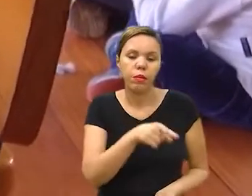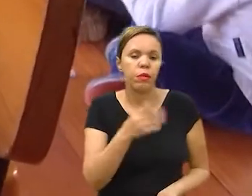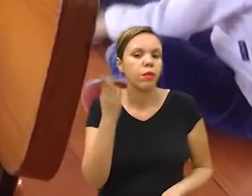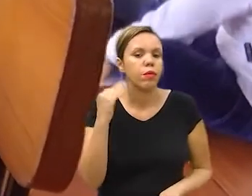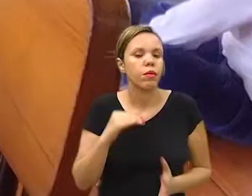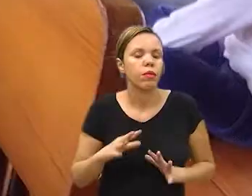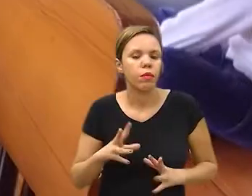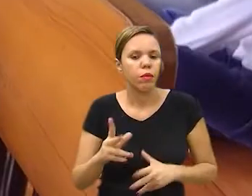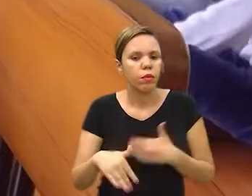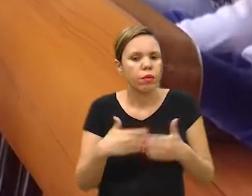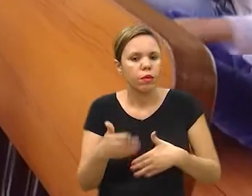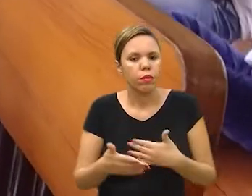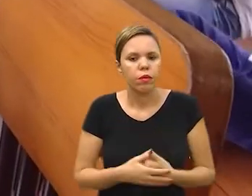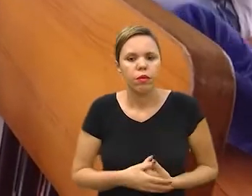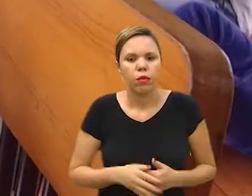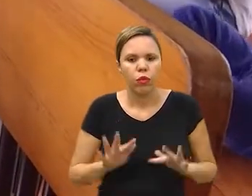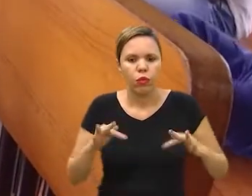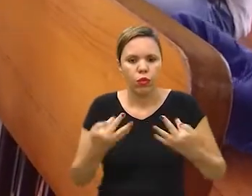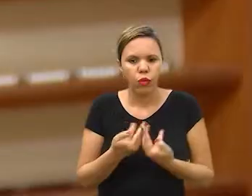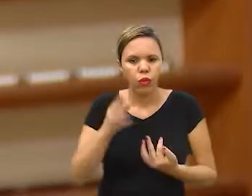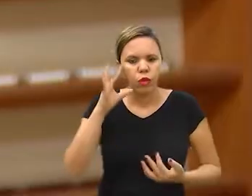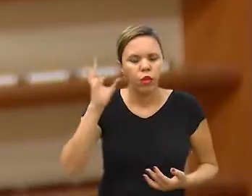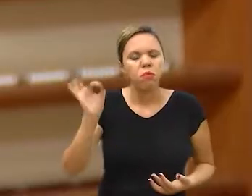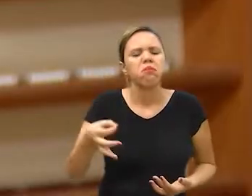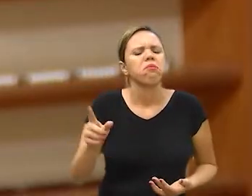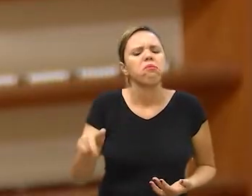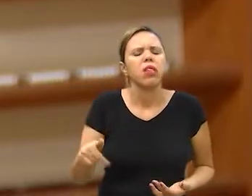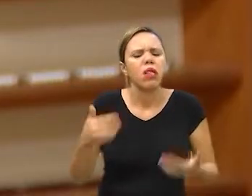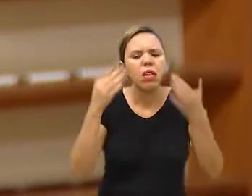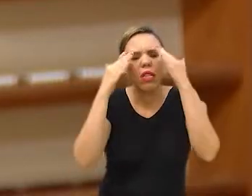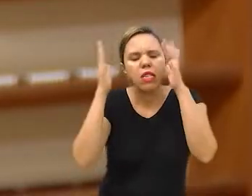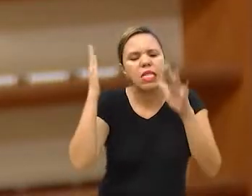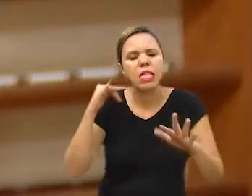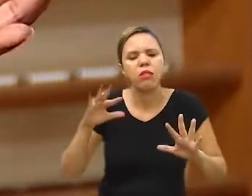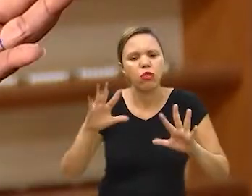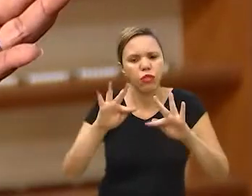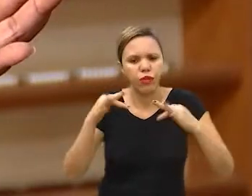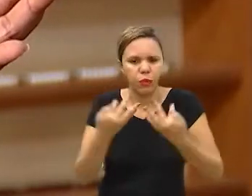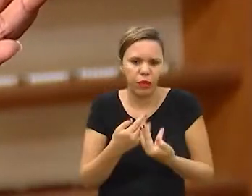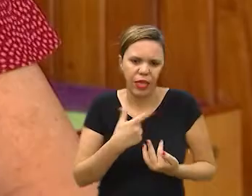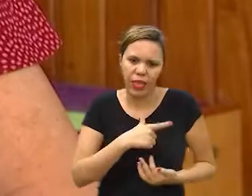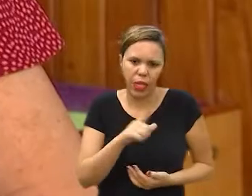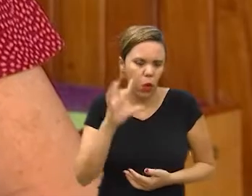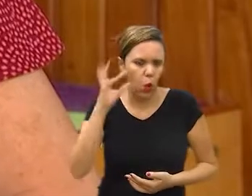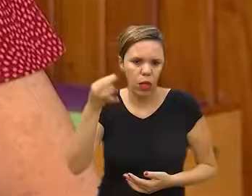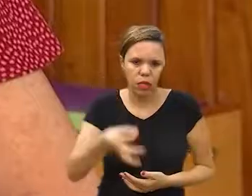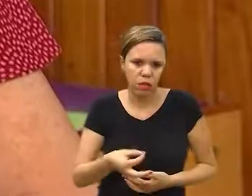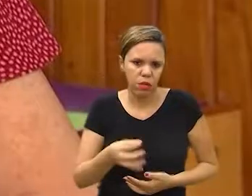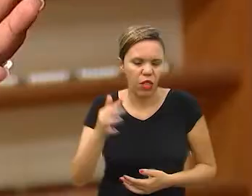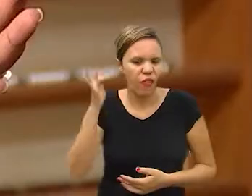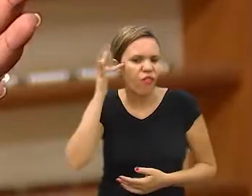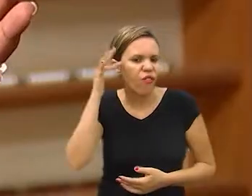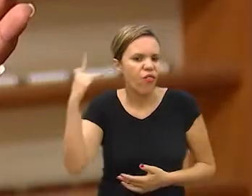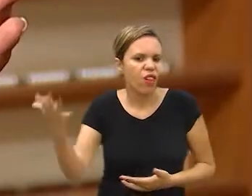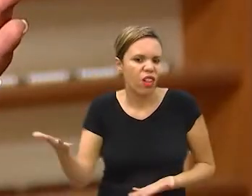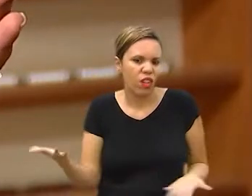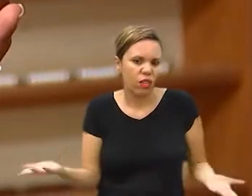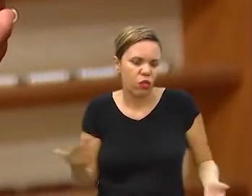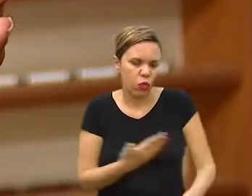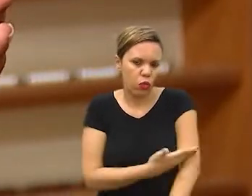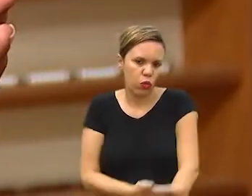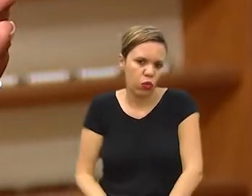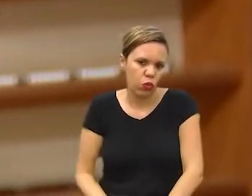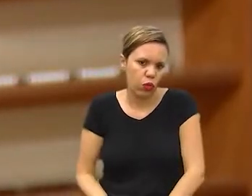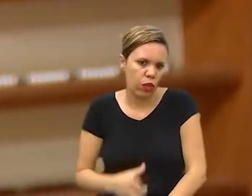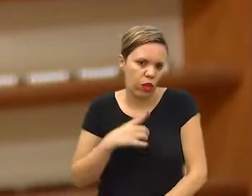sabe toda essa sequência. Mas então, os pais entendem isso? A gente sabe que nem todos os pais têm conhecimento dessa filosofia e estão